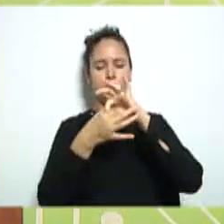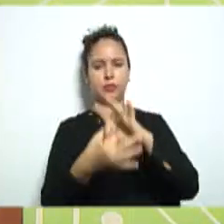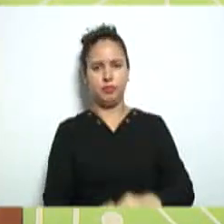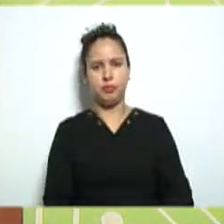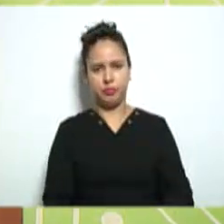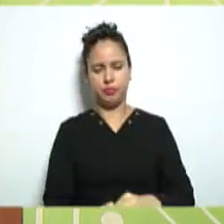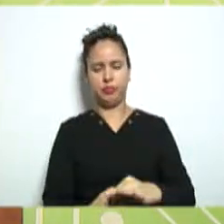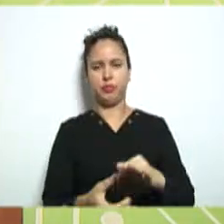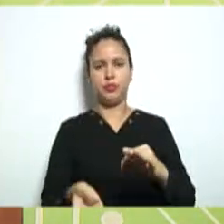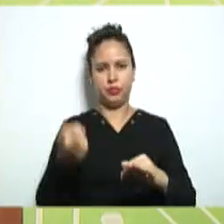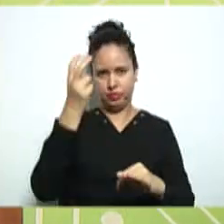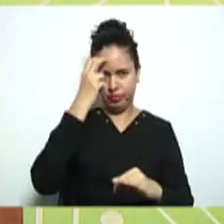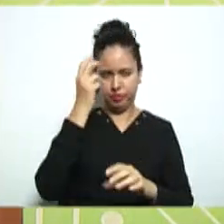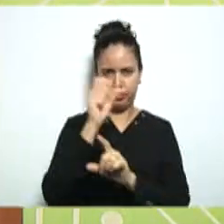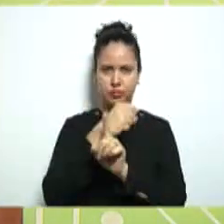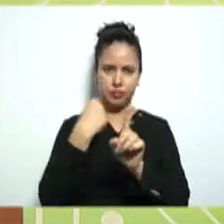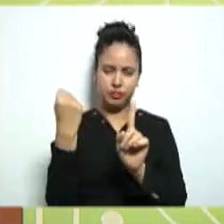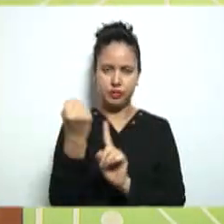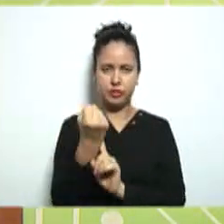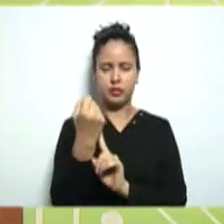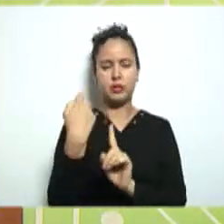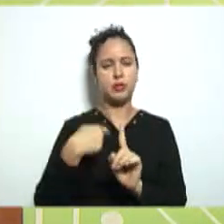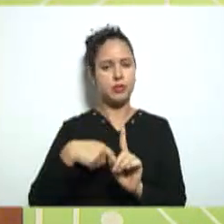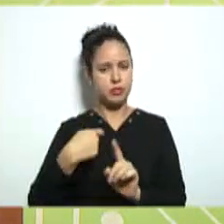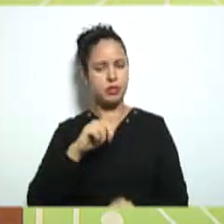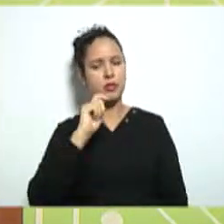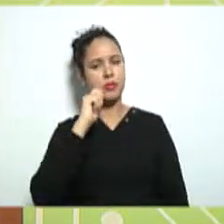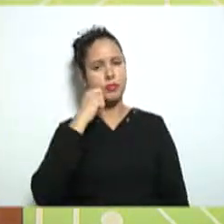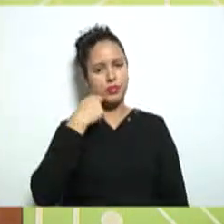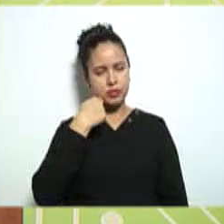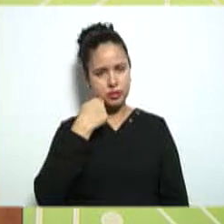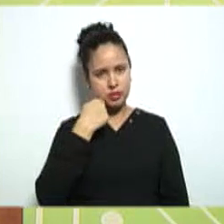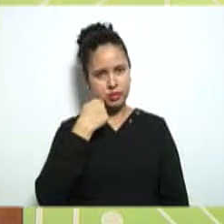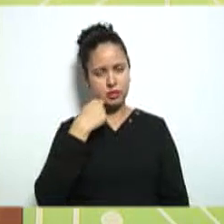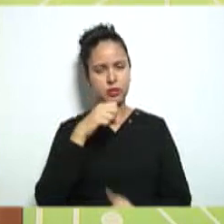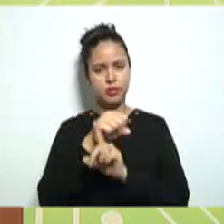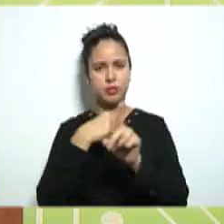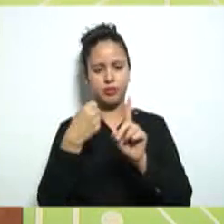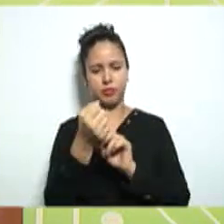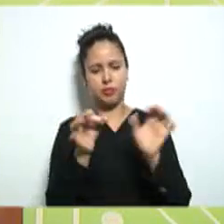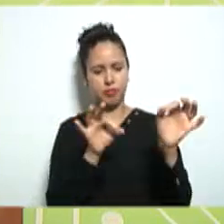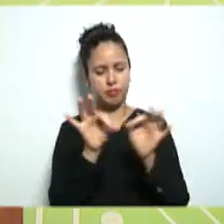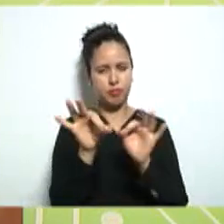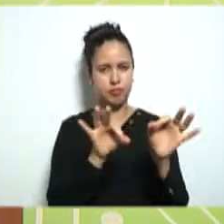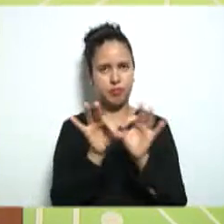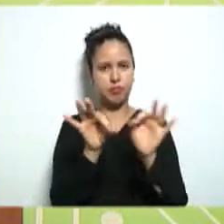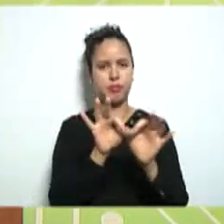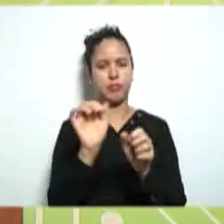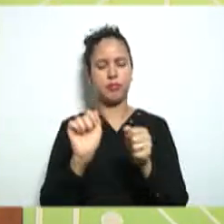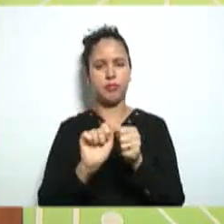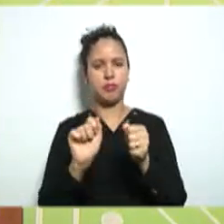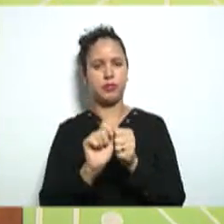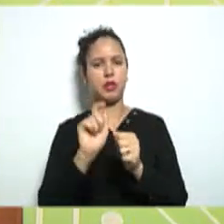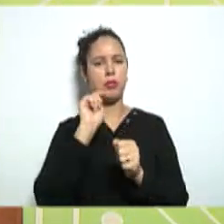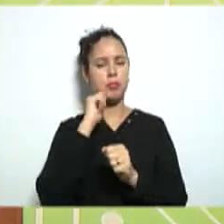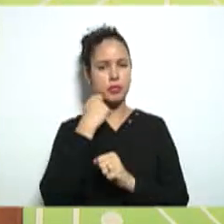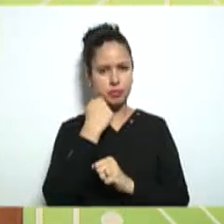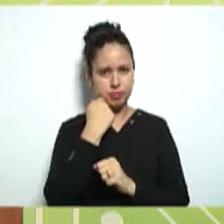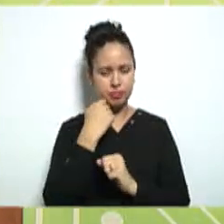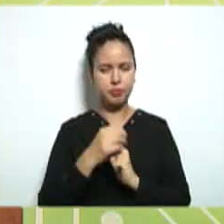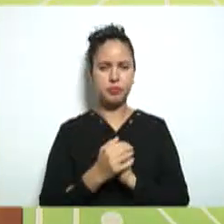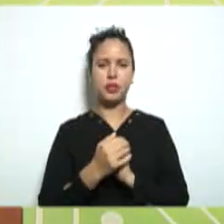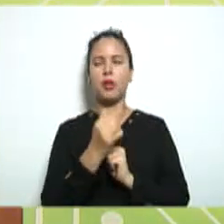sociocultural, precisamos de pãozinho francês, a sociedade está organizada de tal modo que se possa produzir pão francês. Em